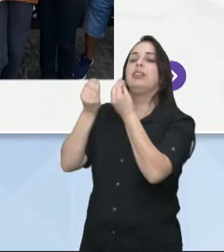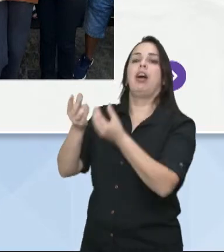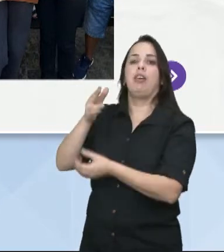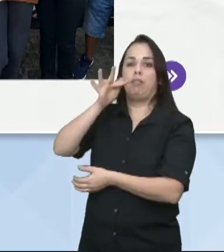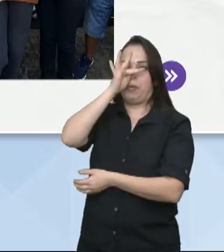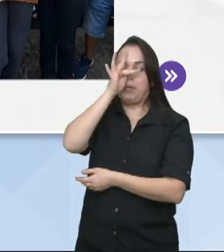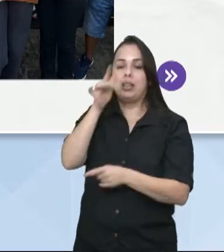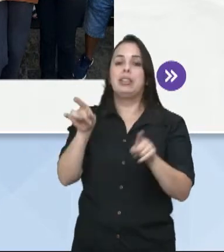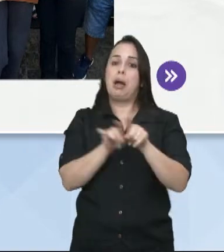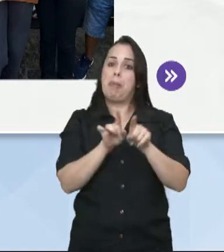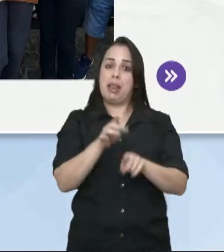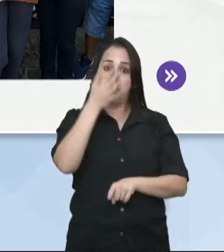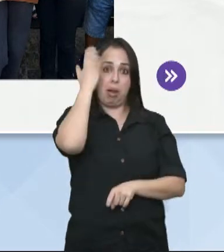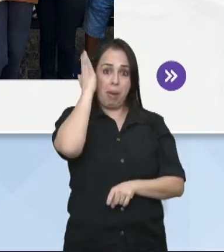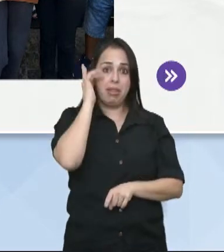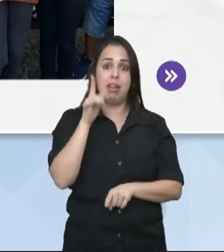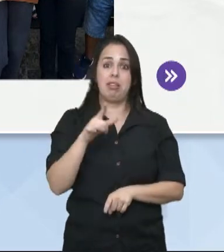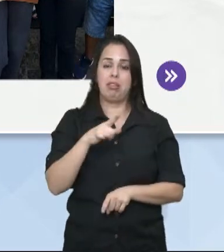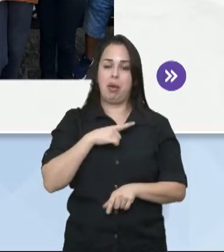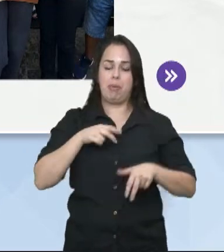também teve uma caminhada.